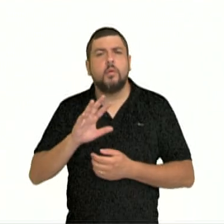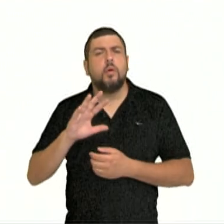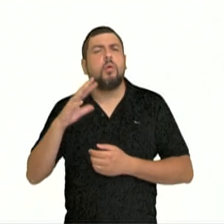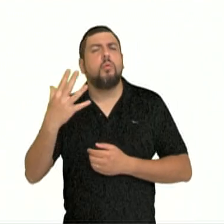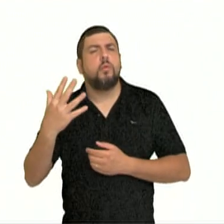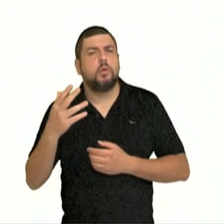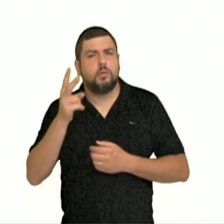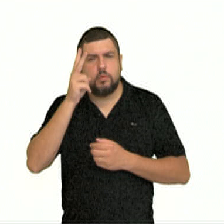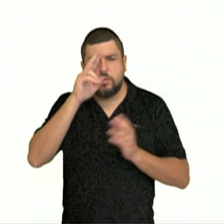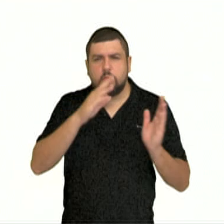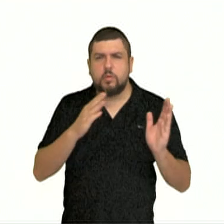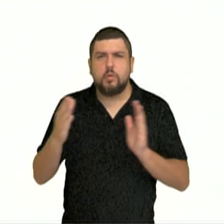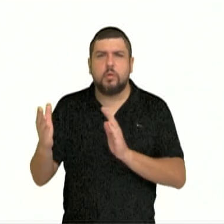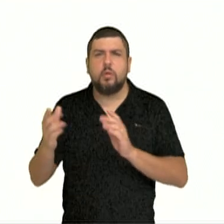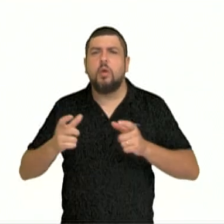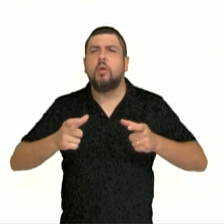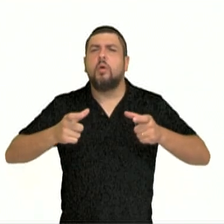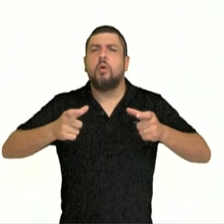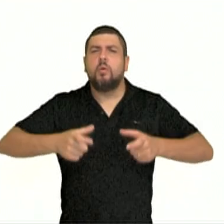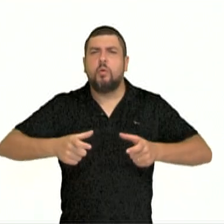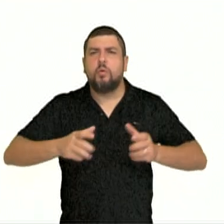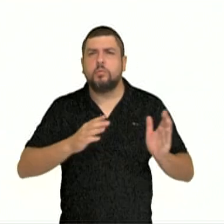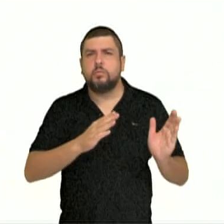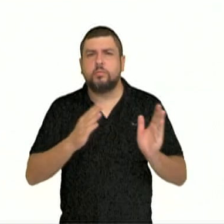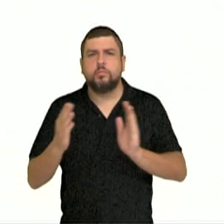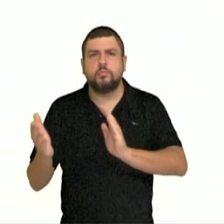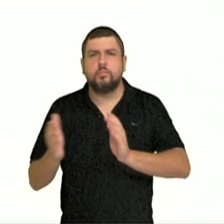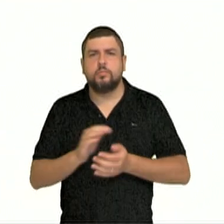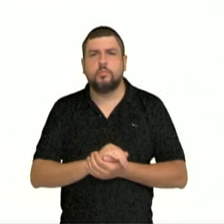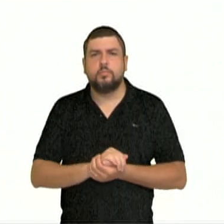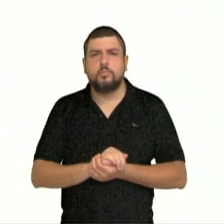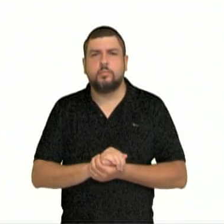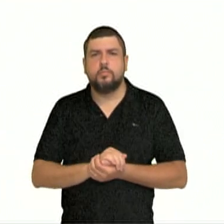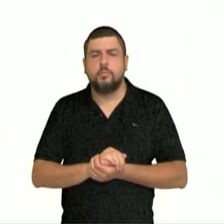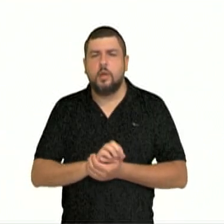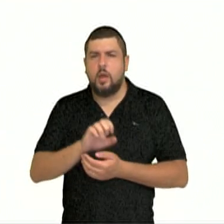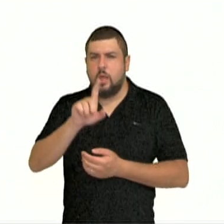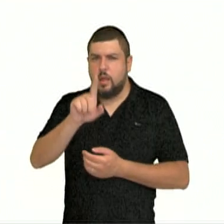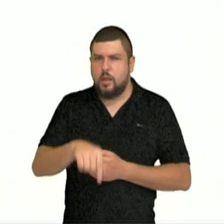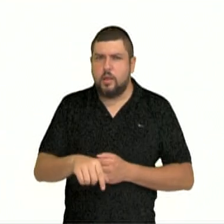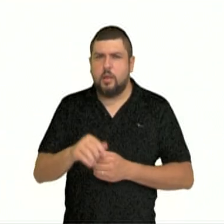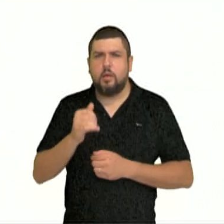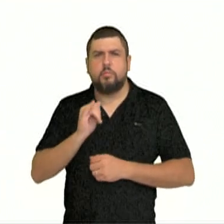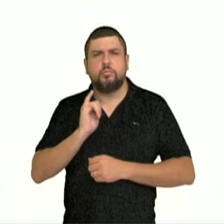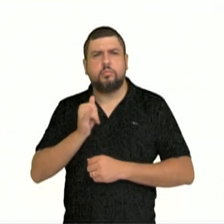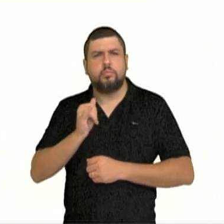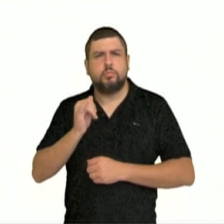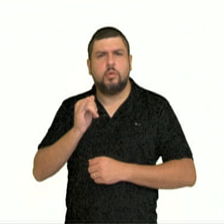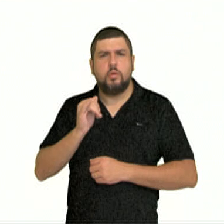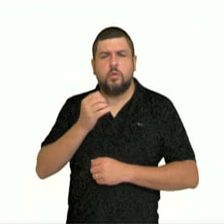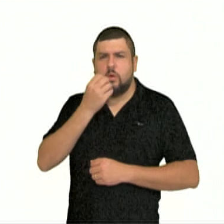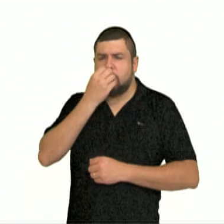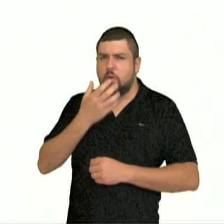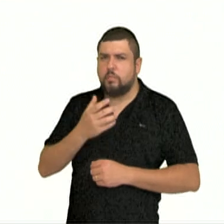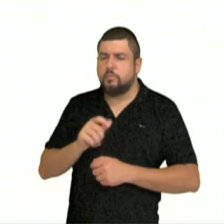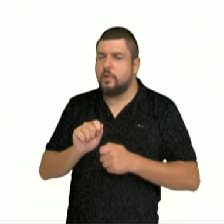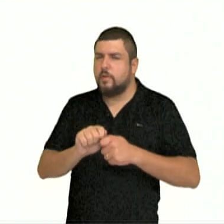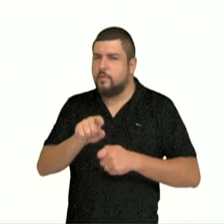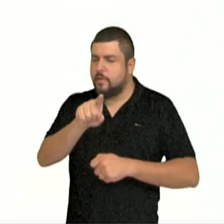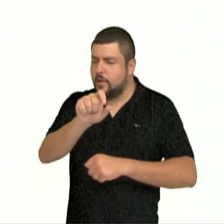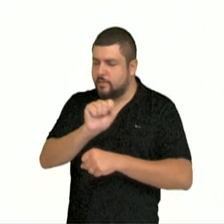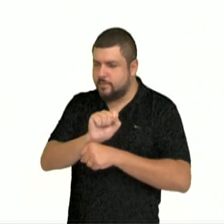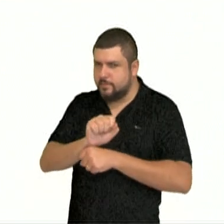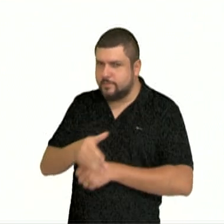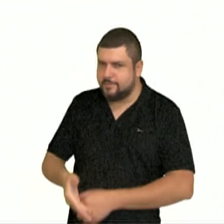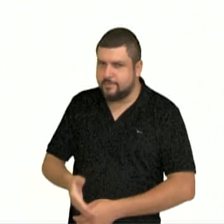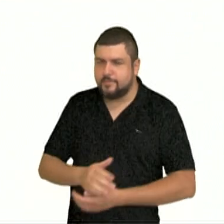história, onde se desenrolam os acontecimentos. É uma narrativa engajada? O que ela tem? Faz aí que eu te